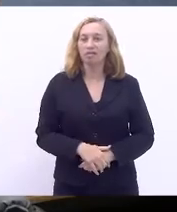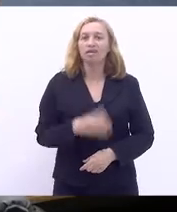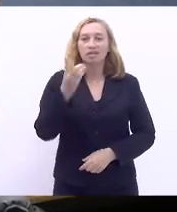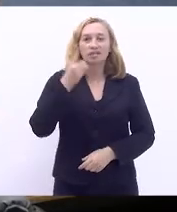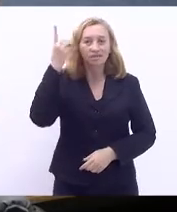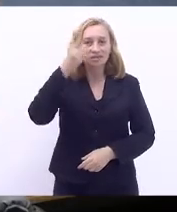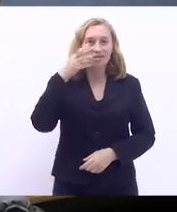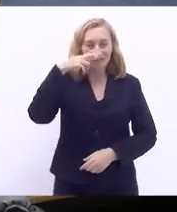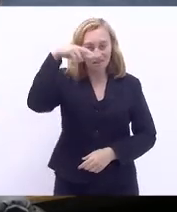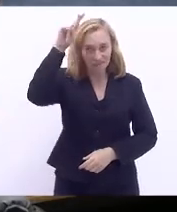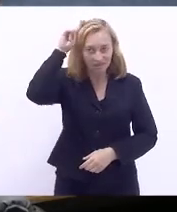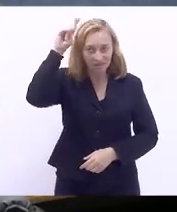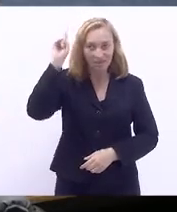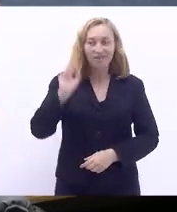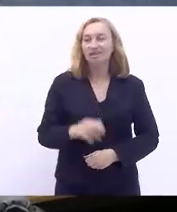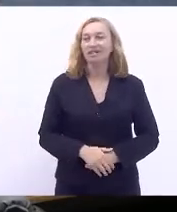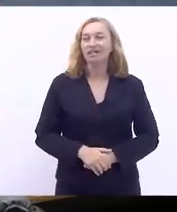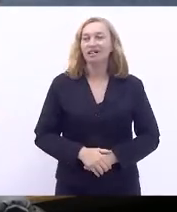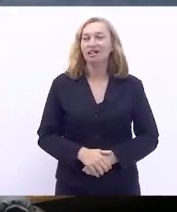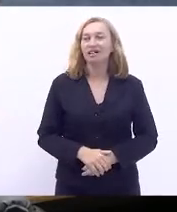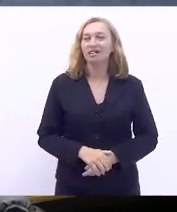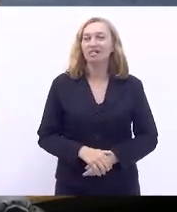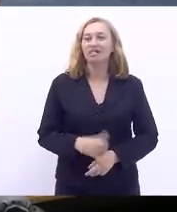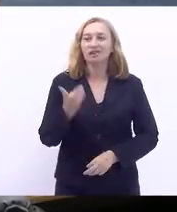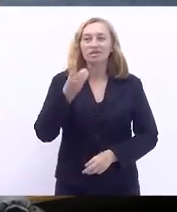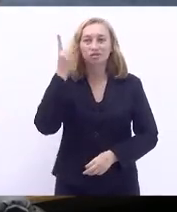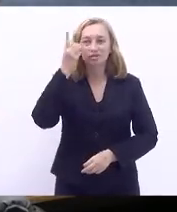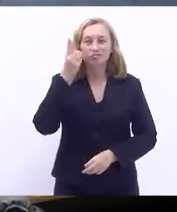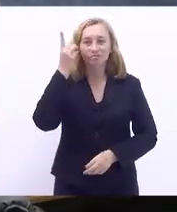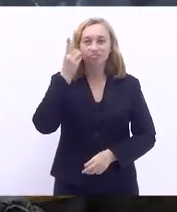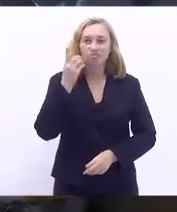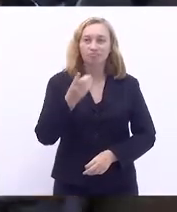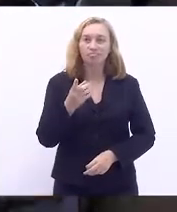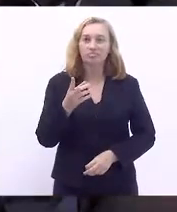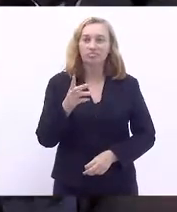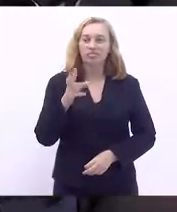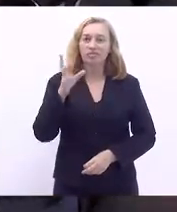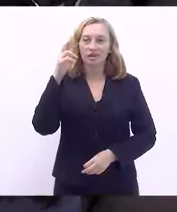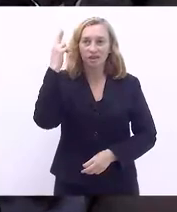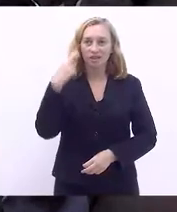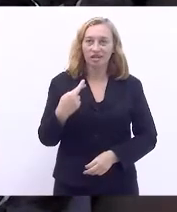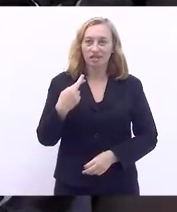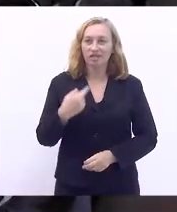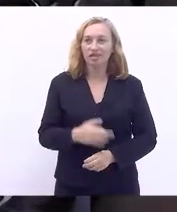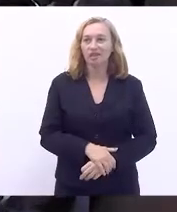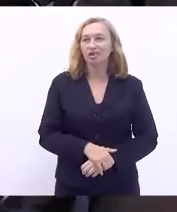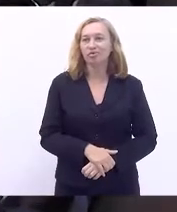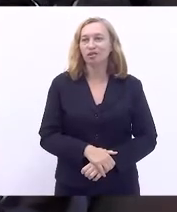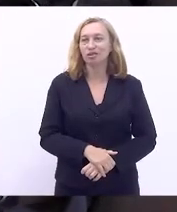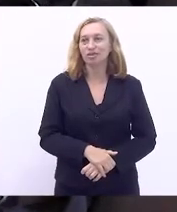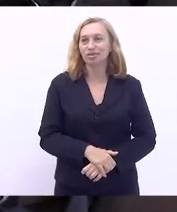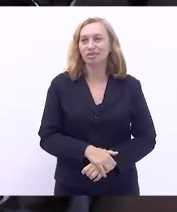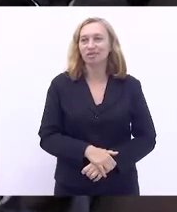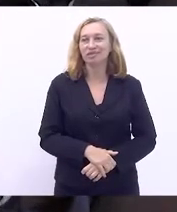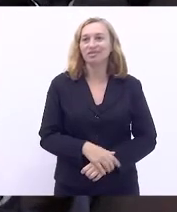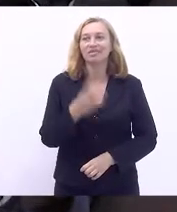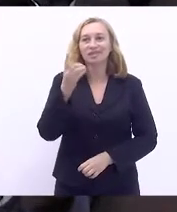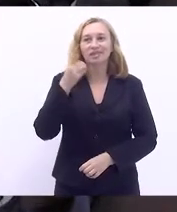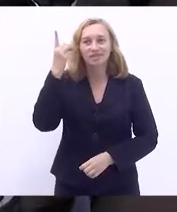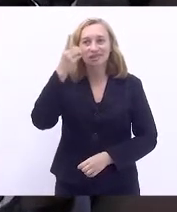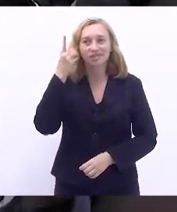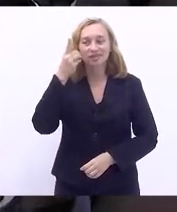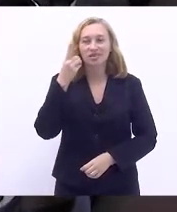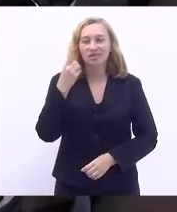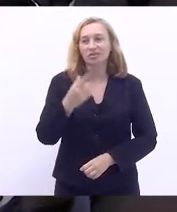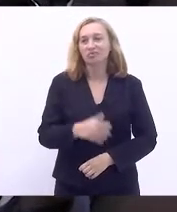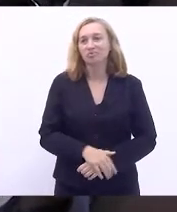Deputado Renan Ferreirinha. Deputado Renan Ferreirinha. Deputada Renata Souza. Deputada Renata